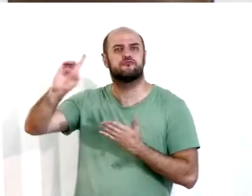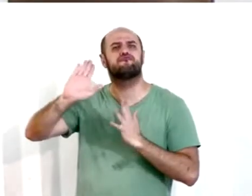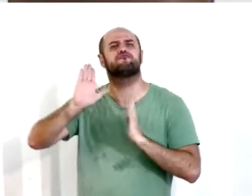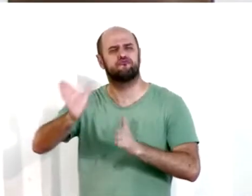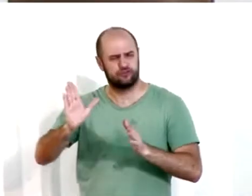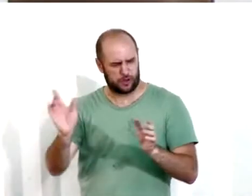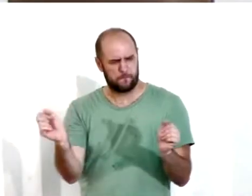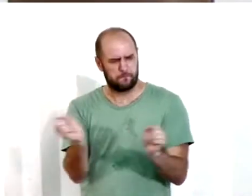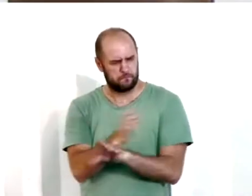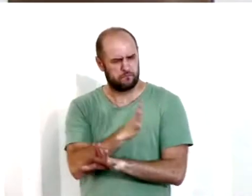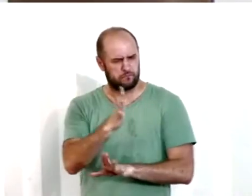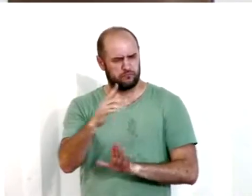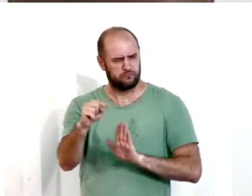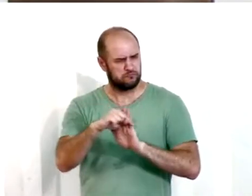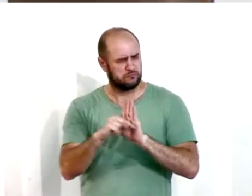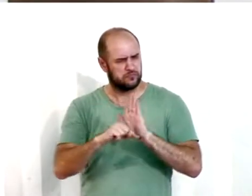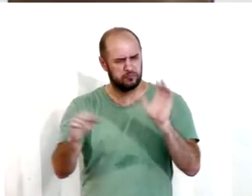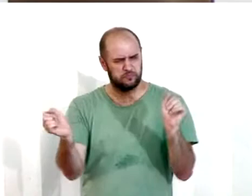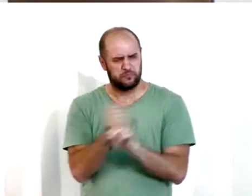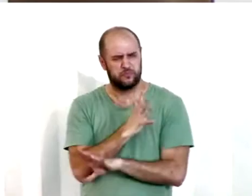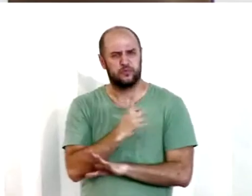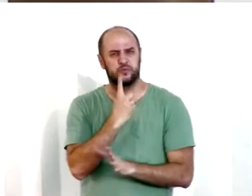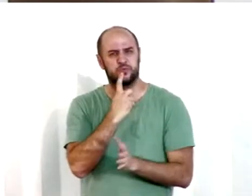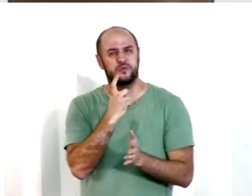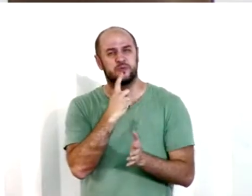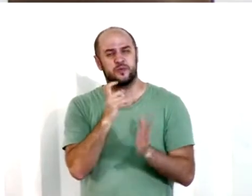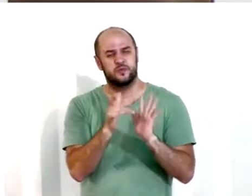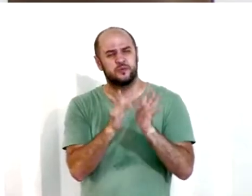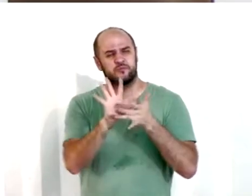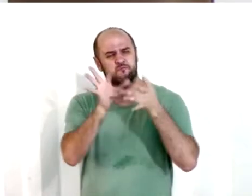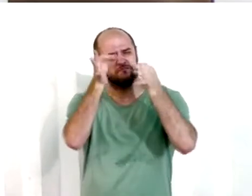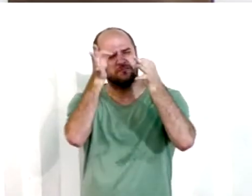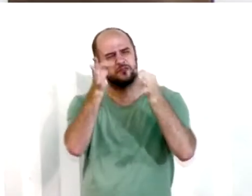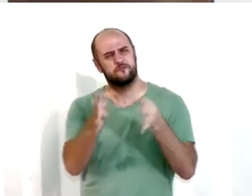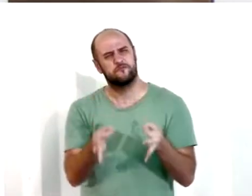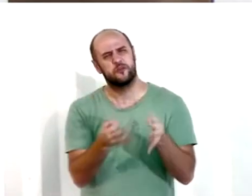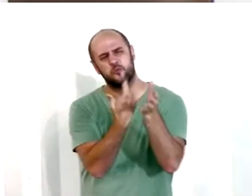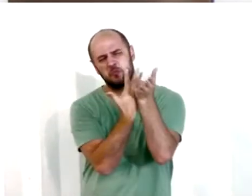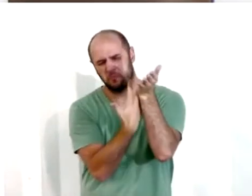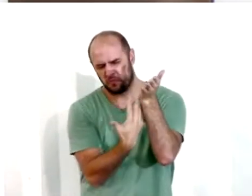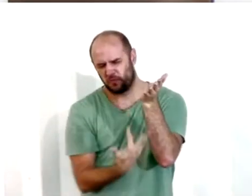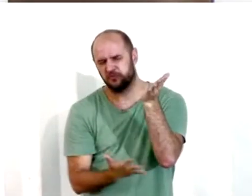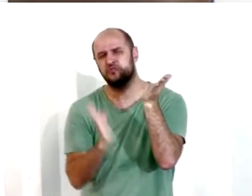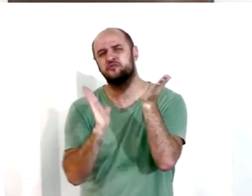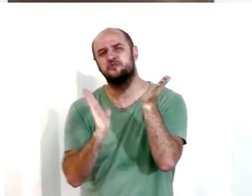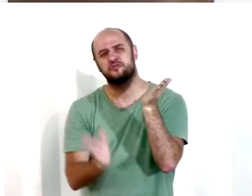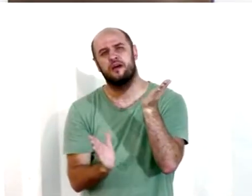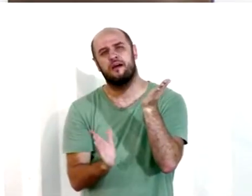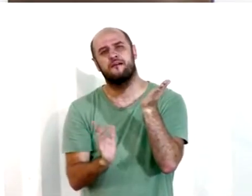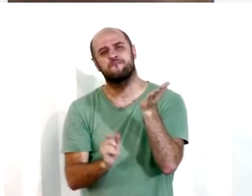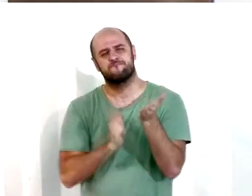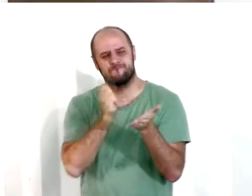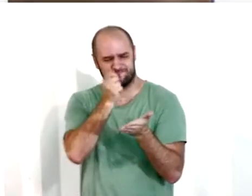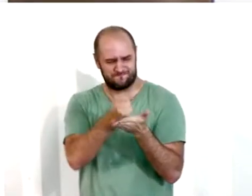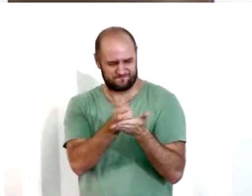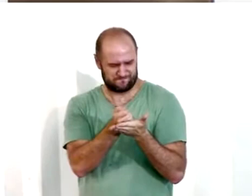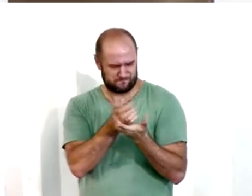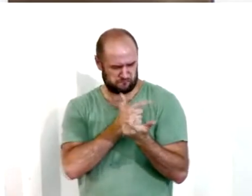fez isso num sangue perfeito e puro, derramado e que lavou o teu